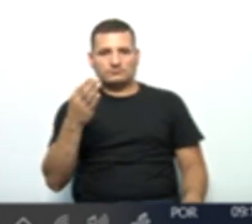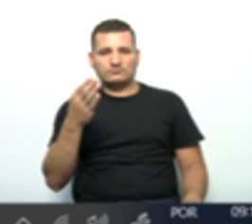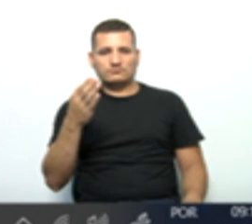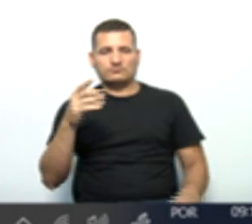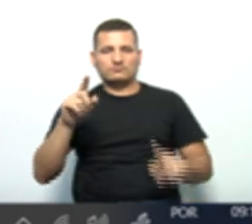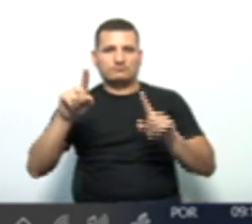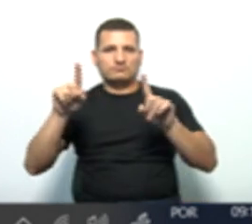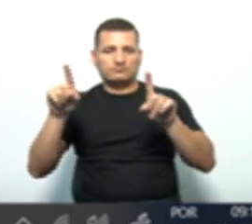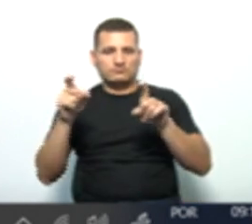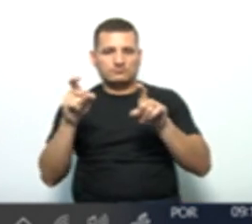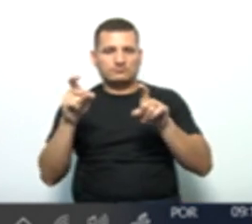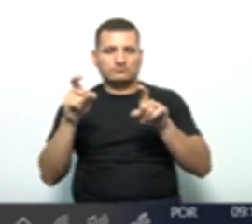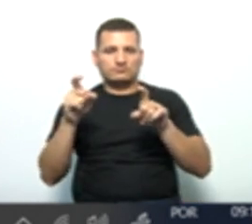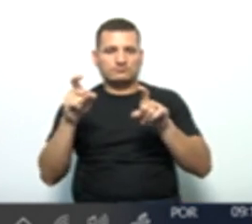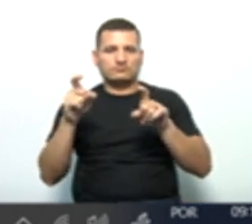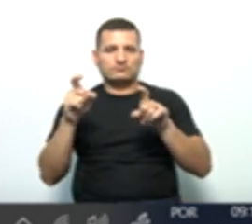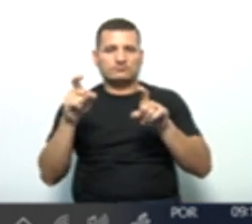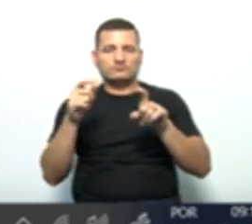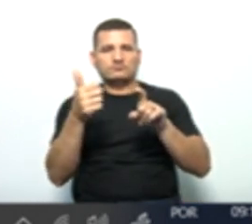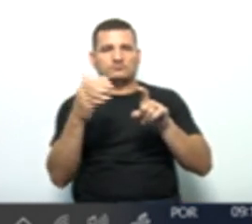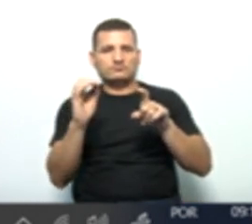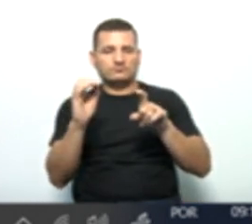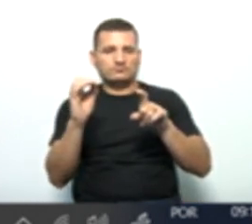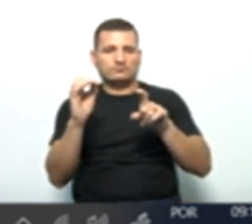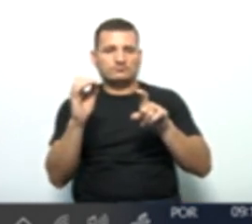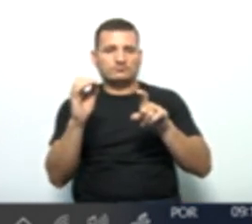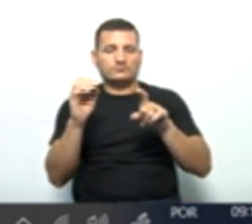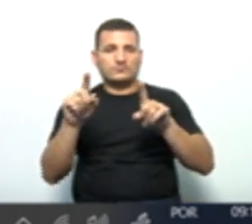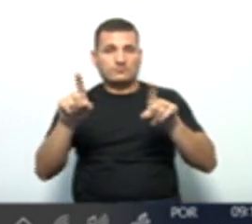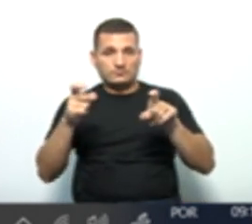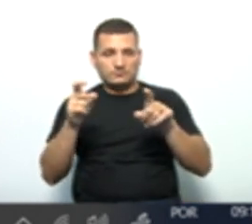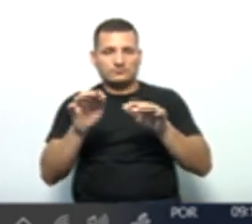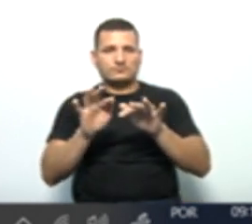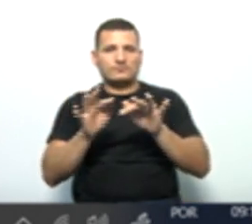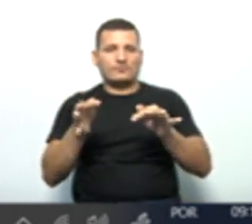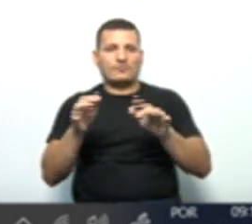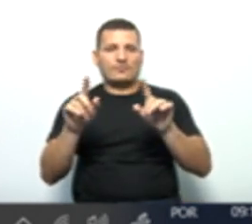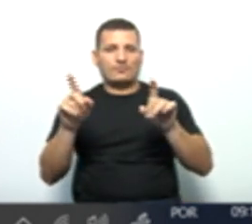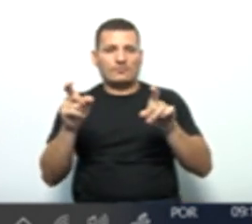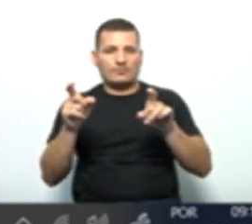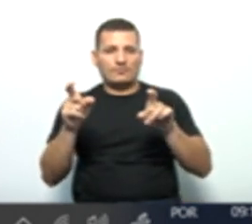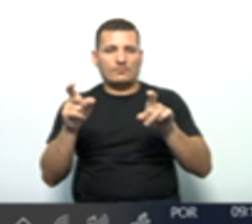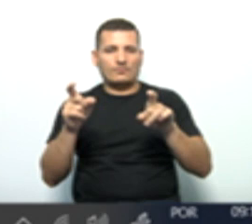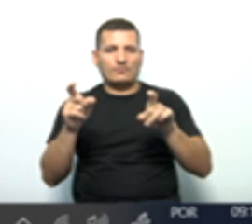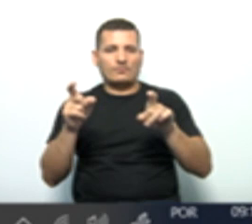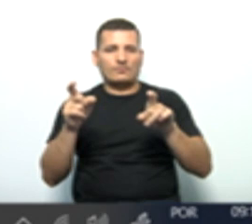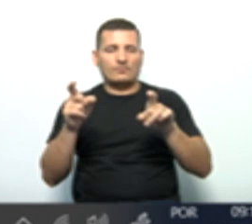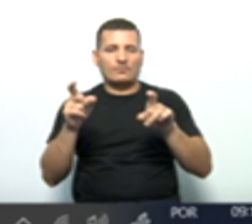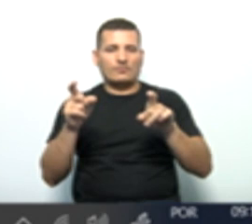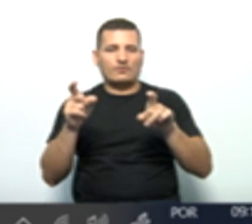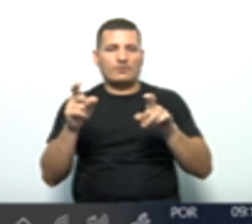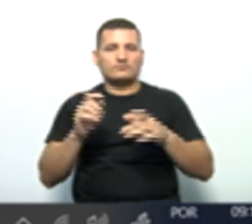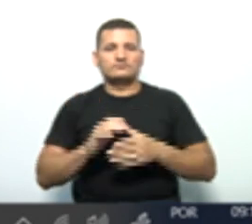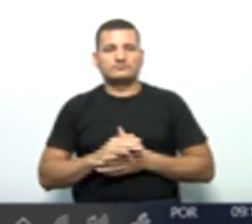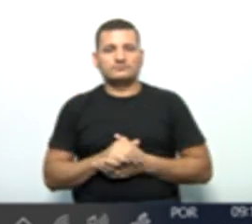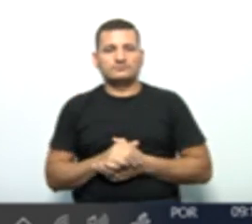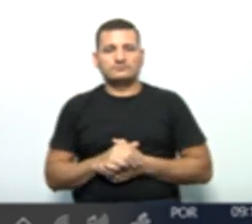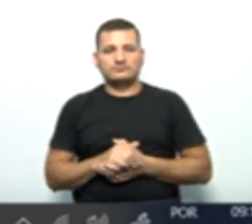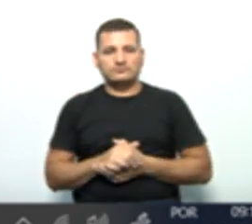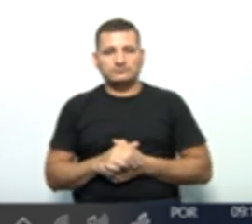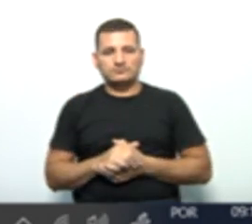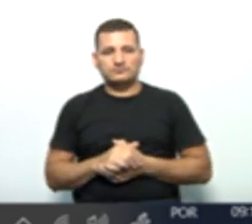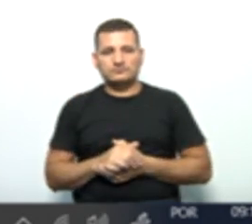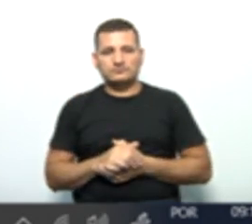Aspas e 10, aspas simples. Pronto, então observe aqui, ó. O que eu fiz aqui? Eu